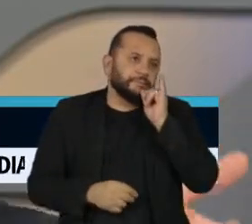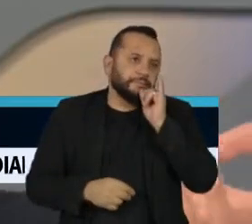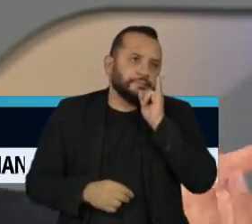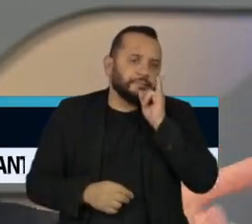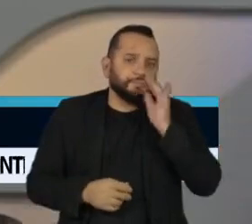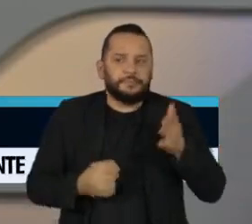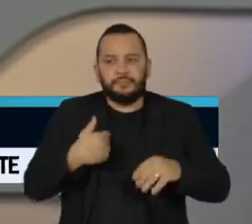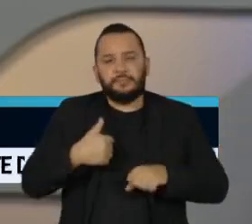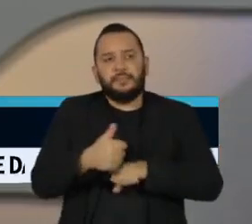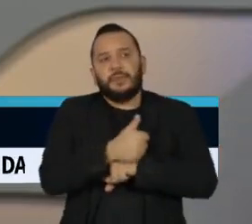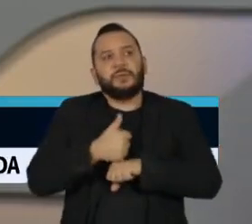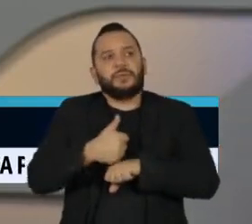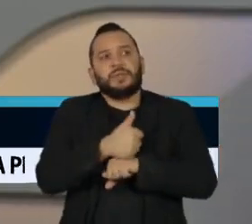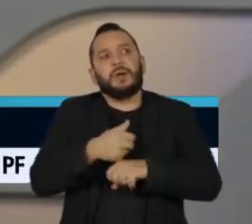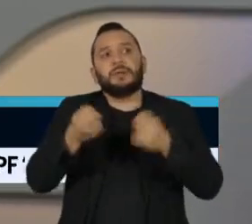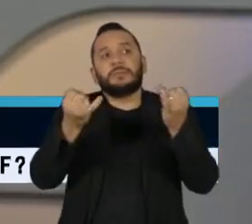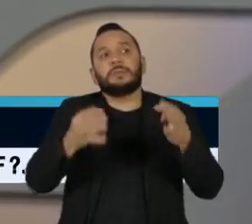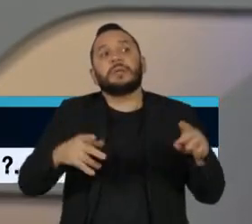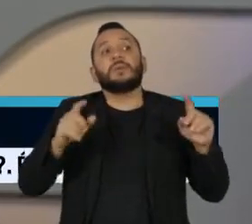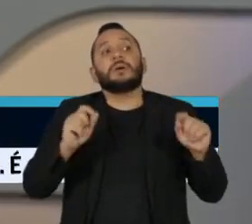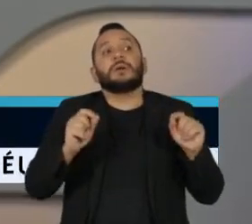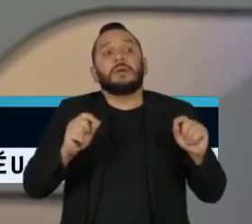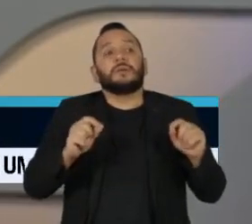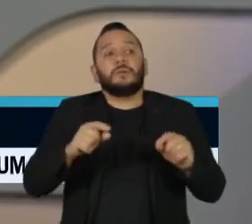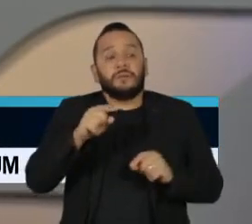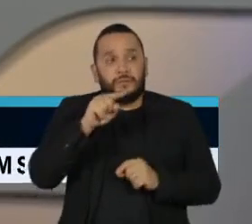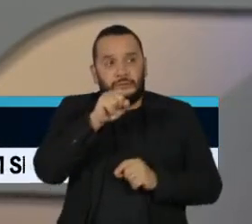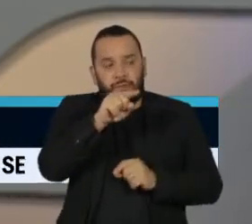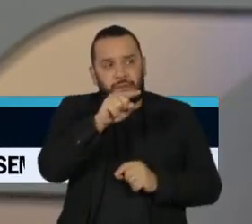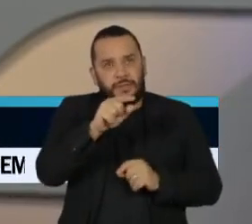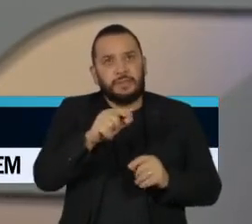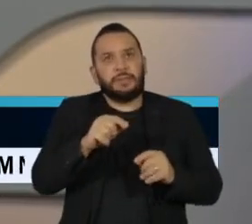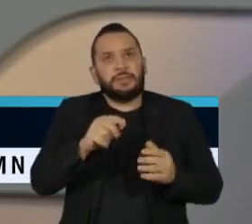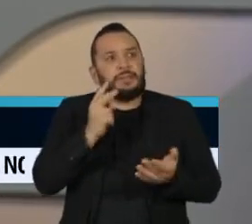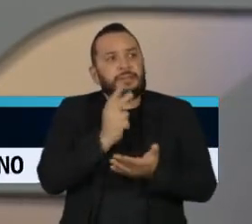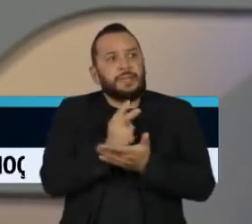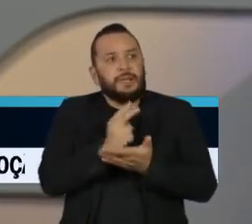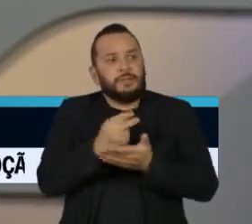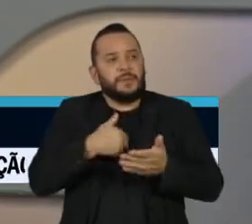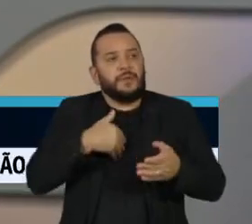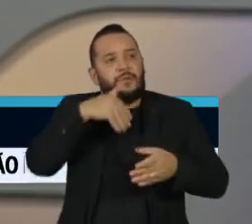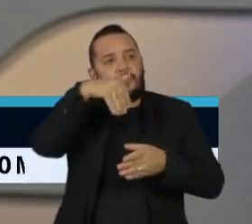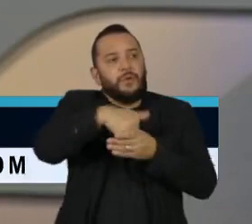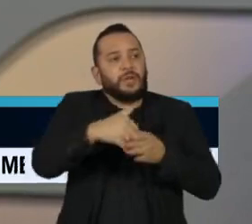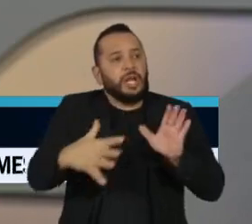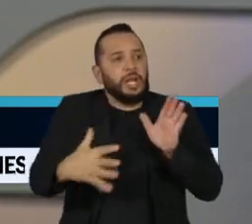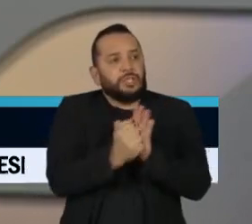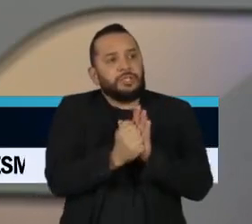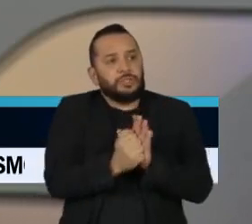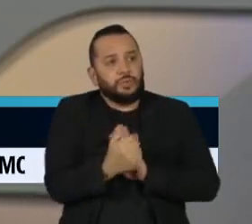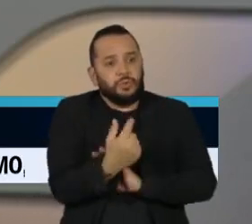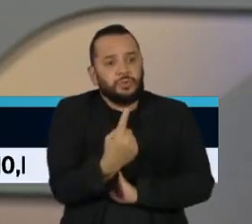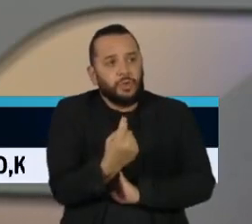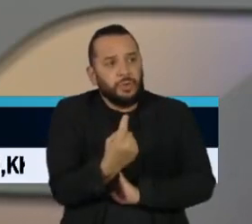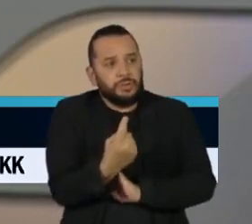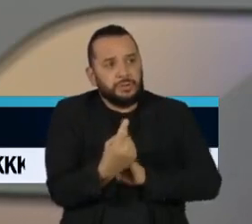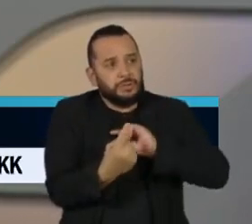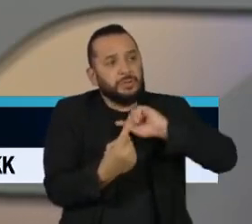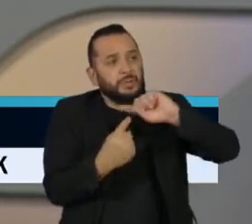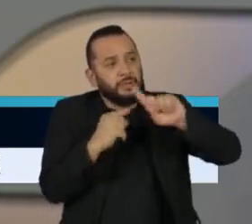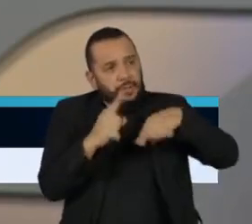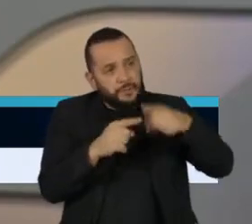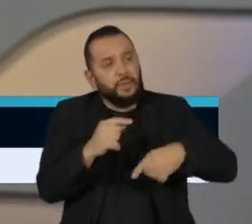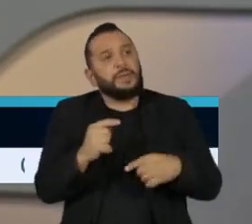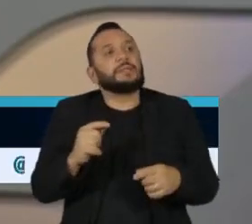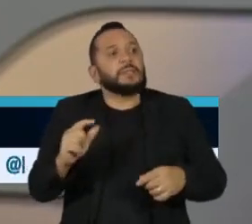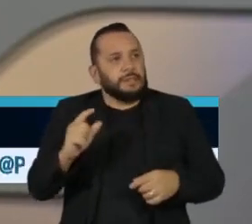os especialistas têm dito é você fazer o registro individual do voto e depois isso ser submetido a um